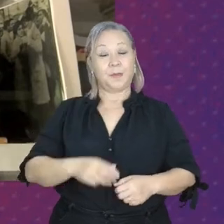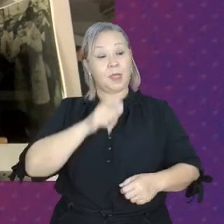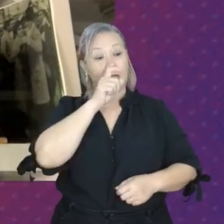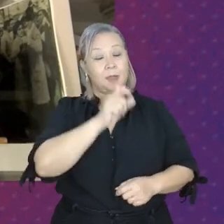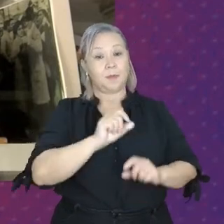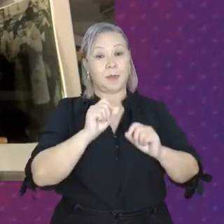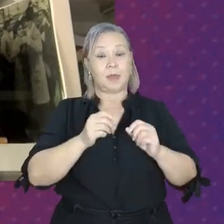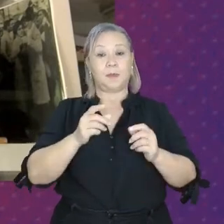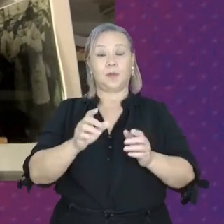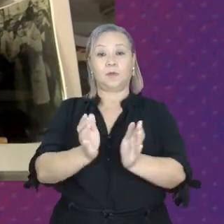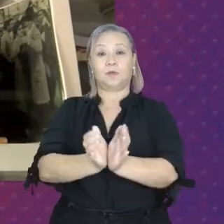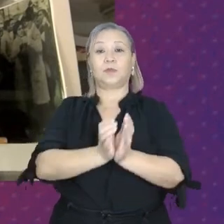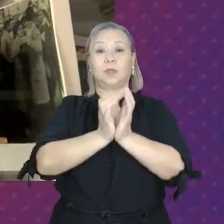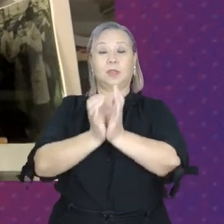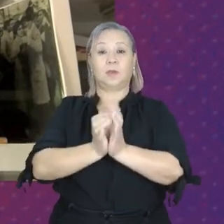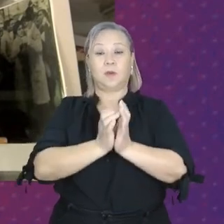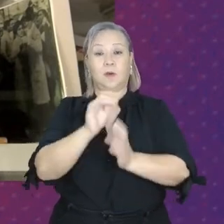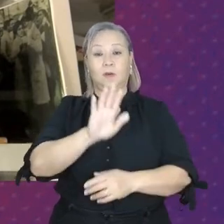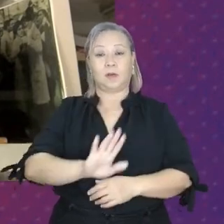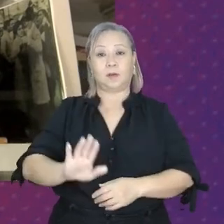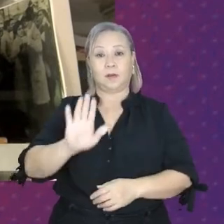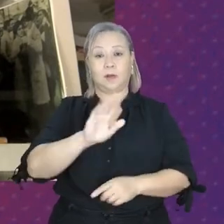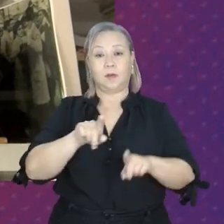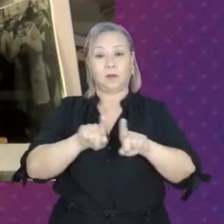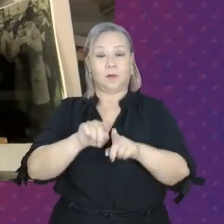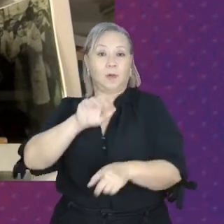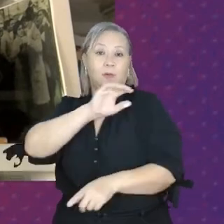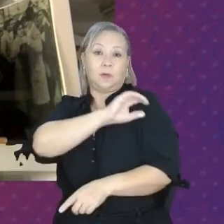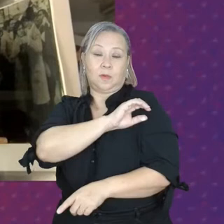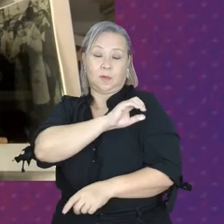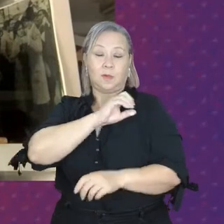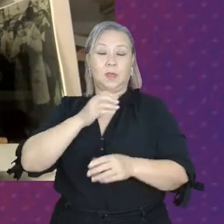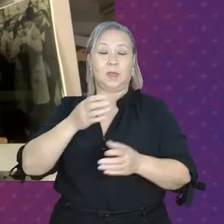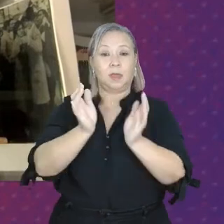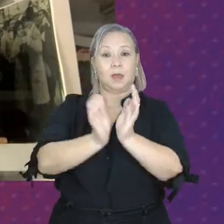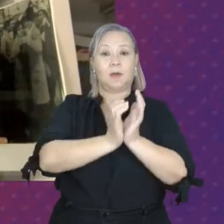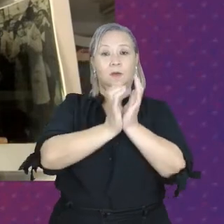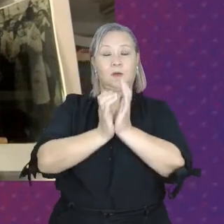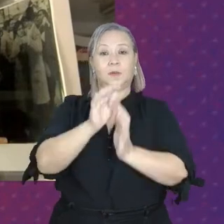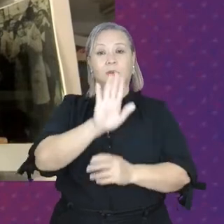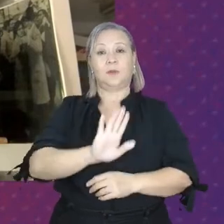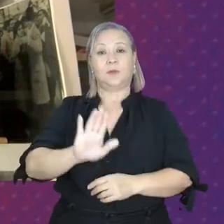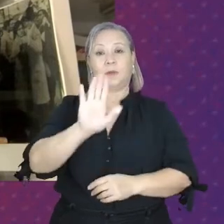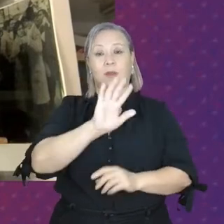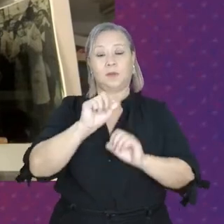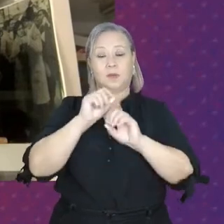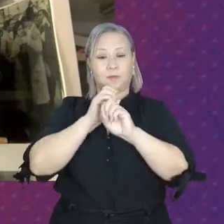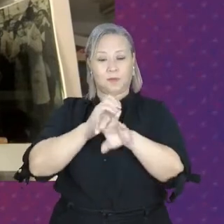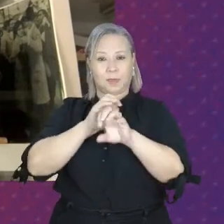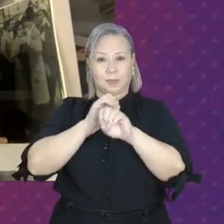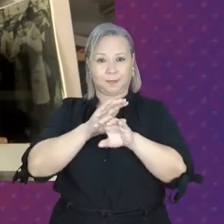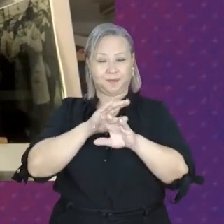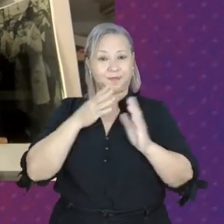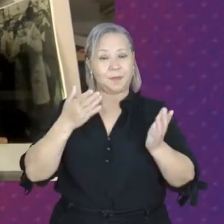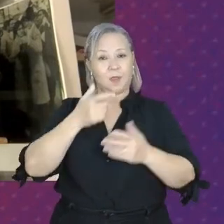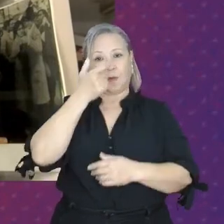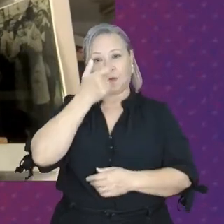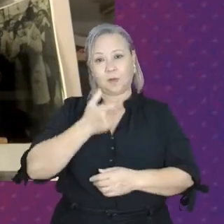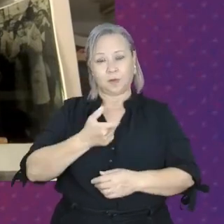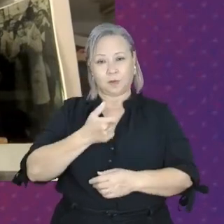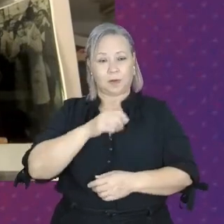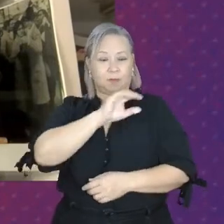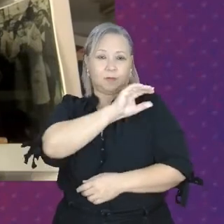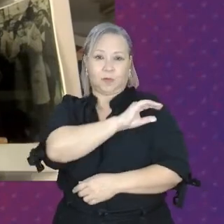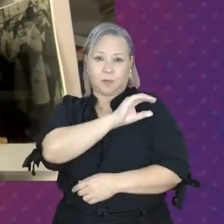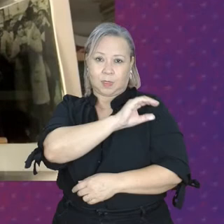fui coordenadora da Comissão Nacional de Educação, o Setorial Nacional de Educação. Hoje eu sou da